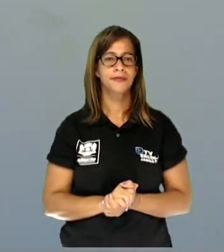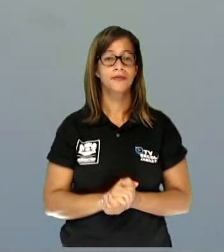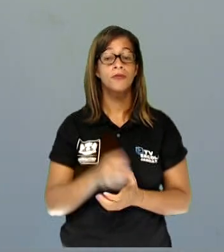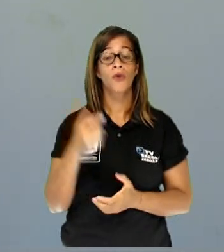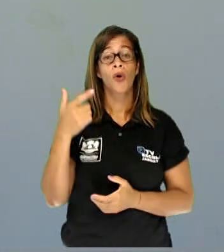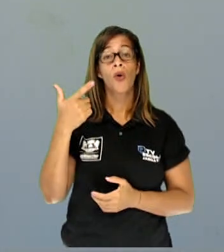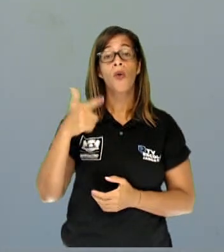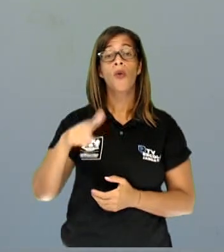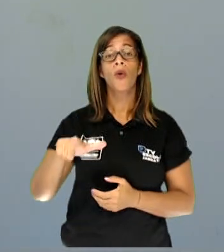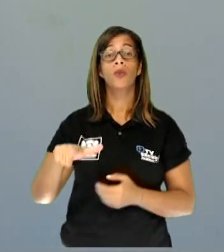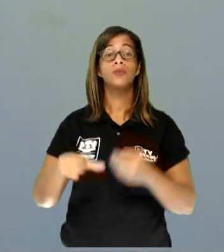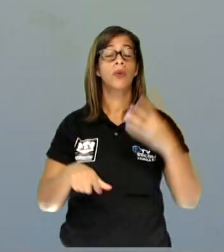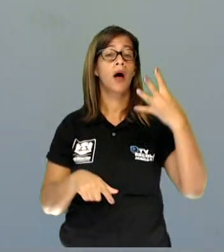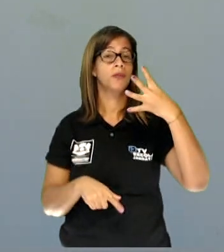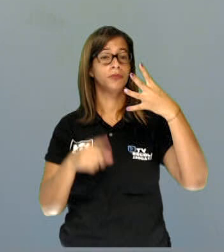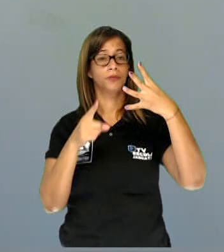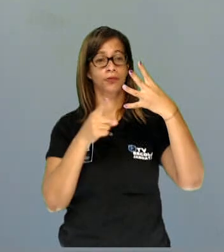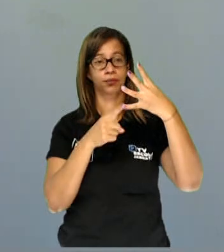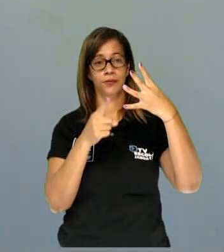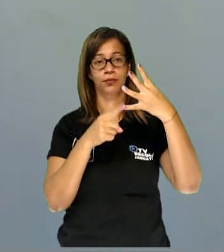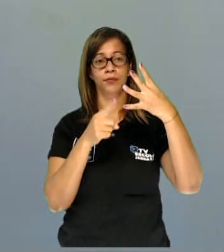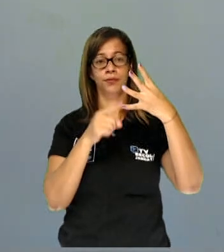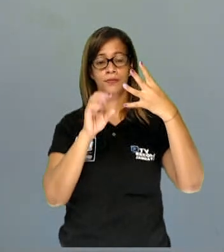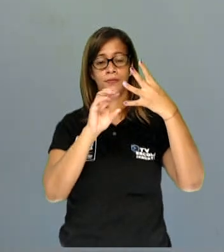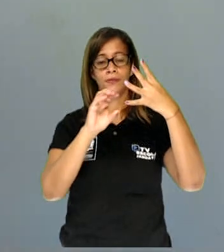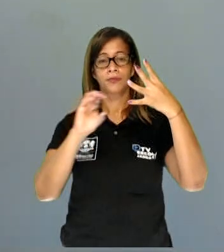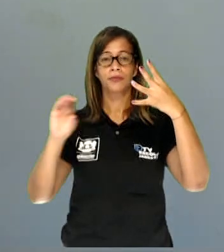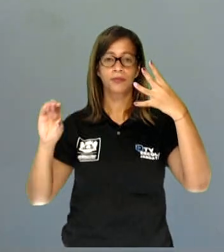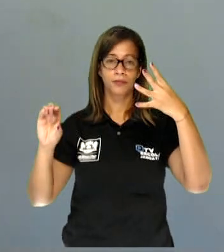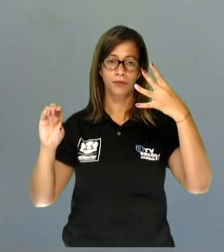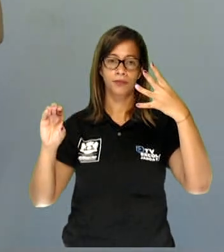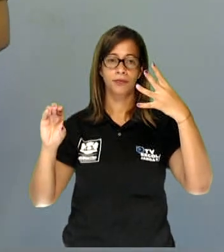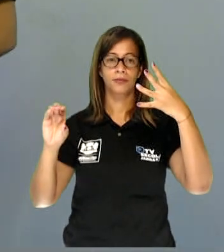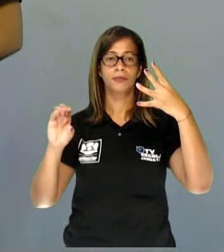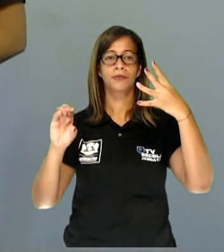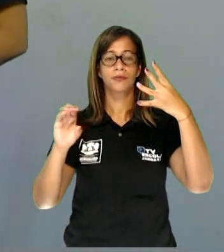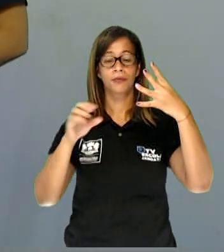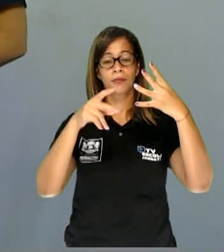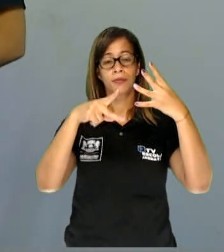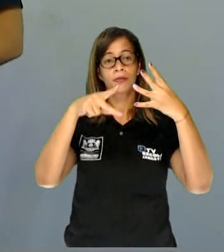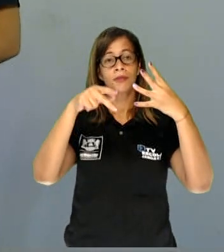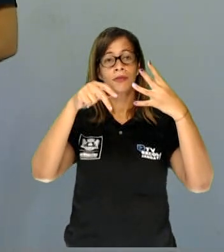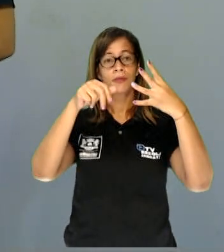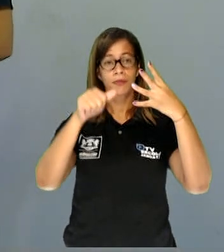panela, nossa quarta palavra. Pa, P-A-N-E-L-A,